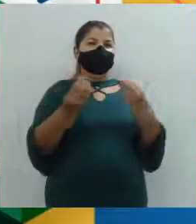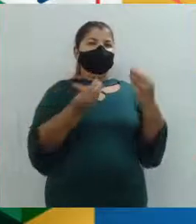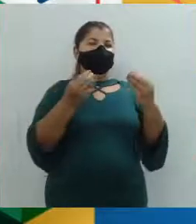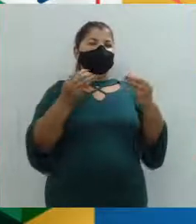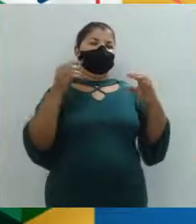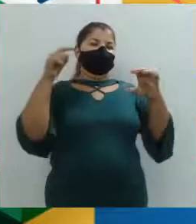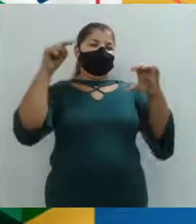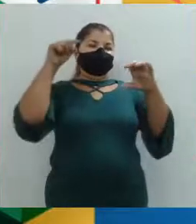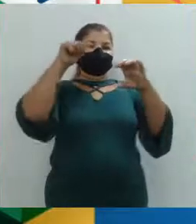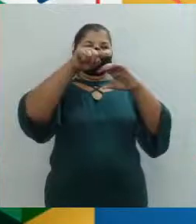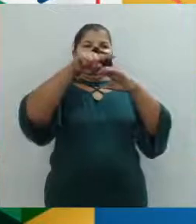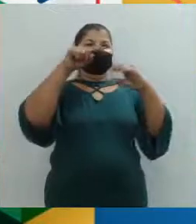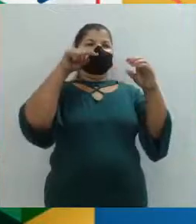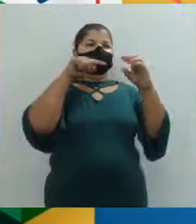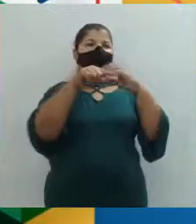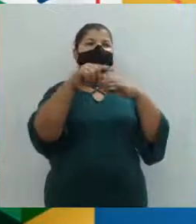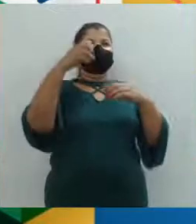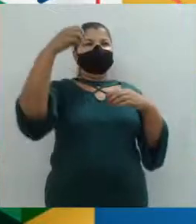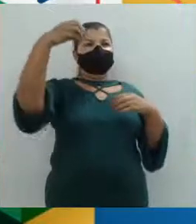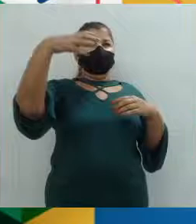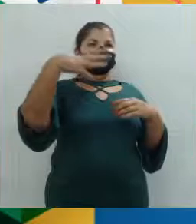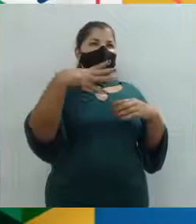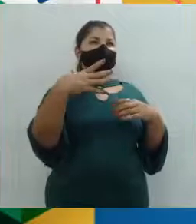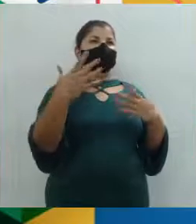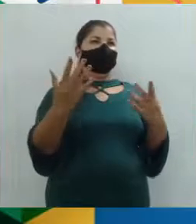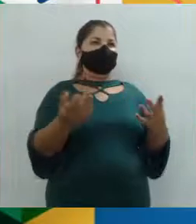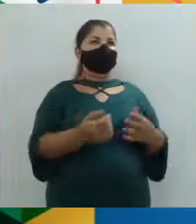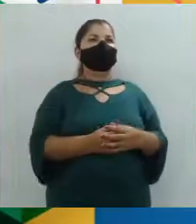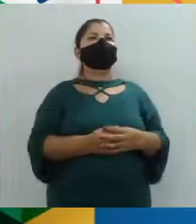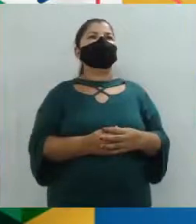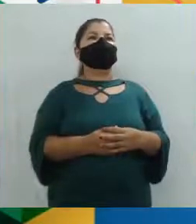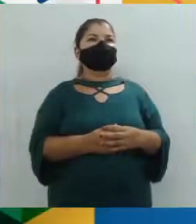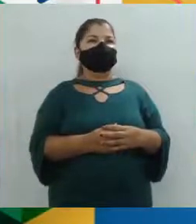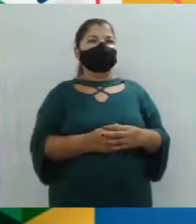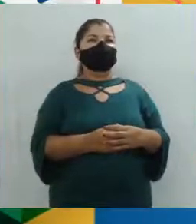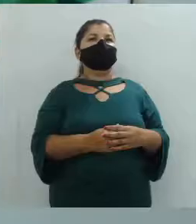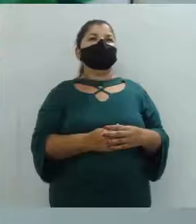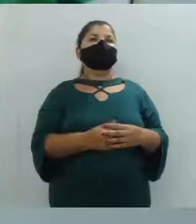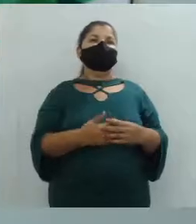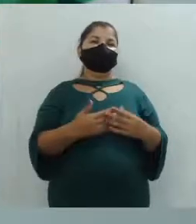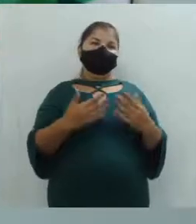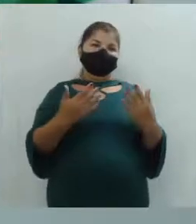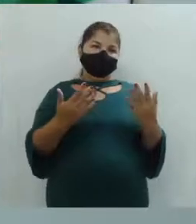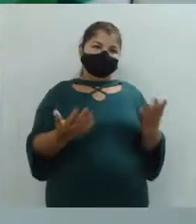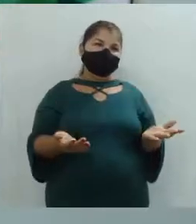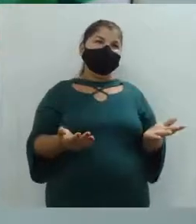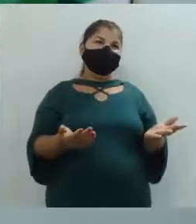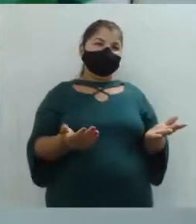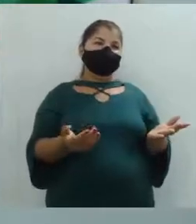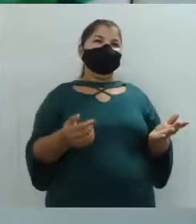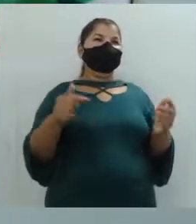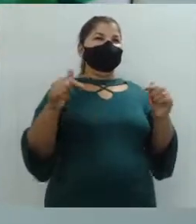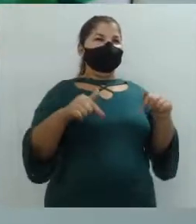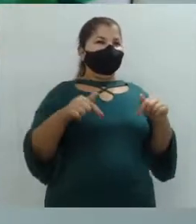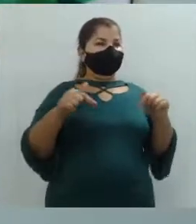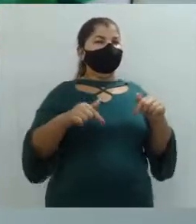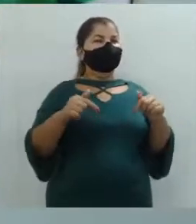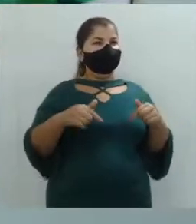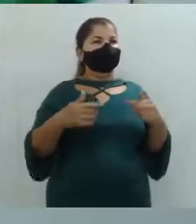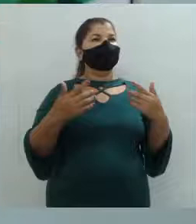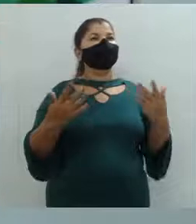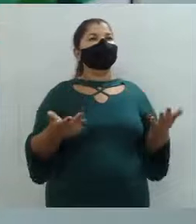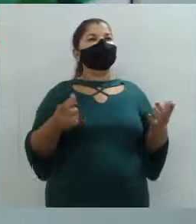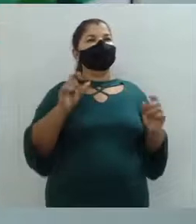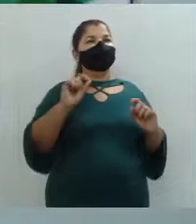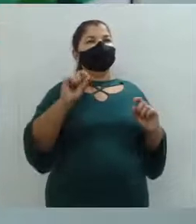da luz pelas garrafas plásticas e pedaços de acrílico. Certo? Muito bem. Então hoje, o que foi que